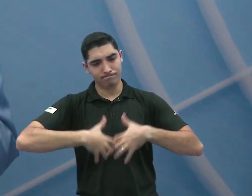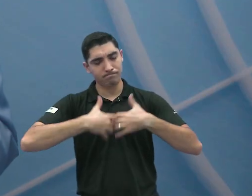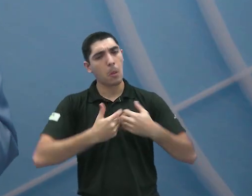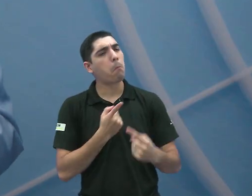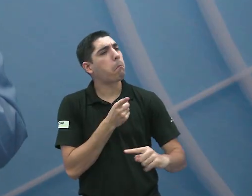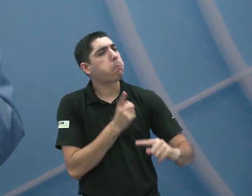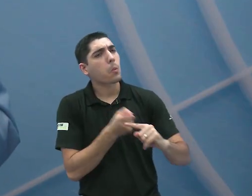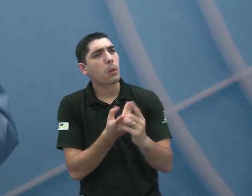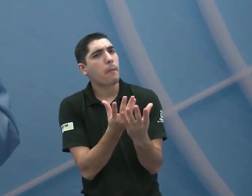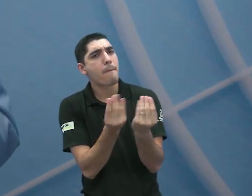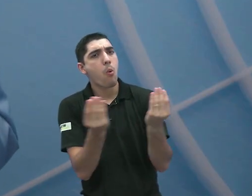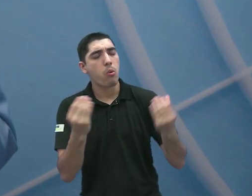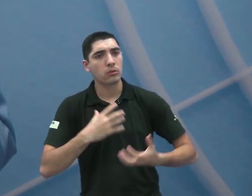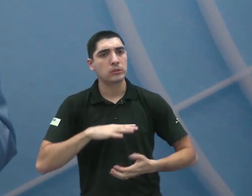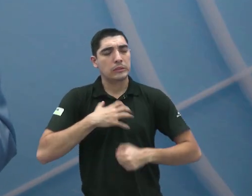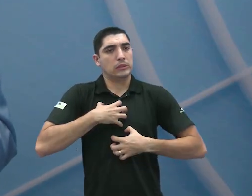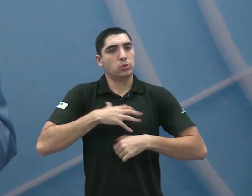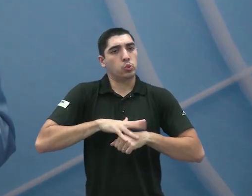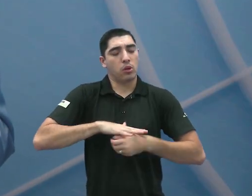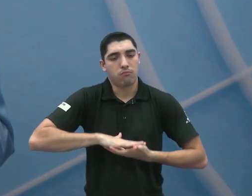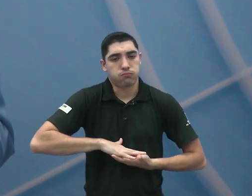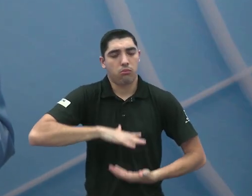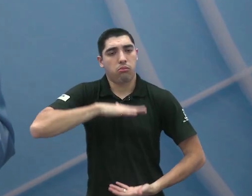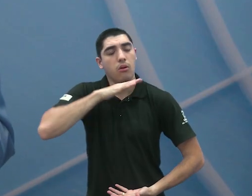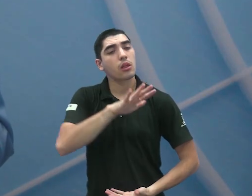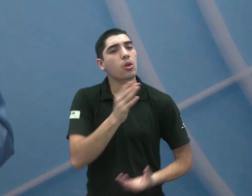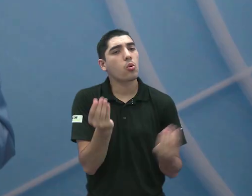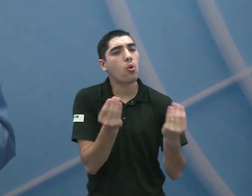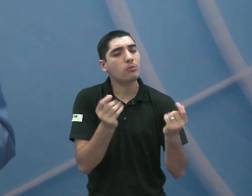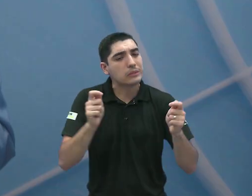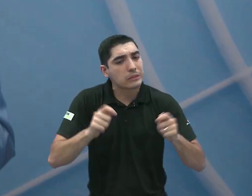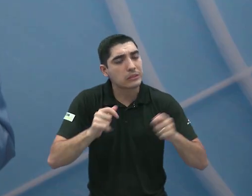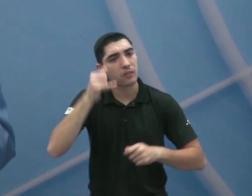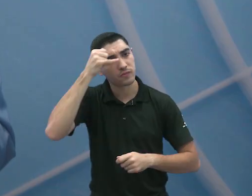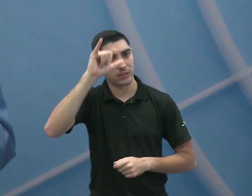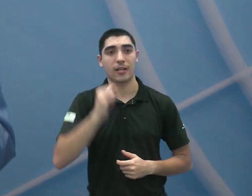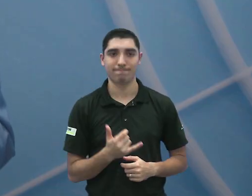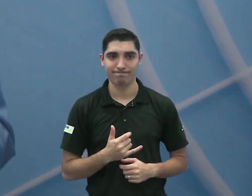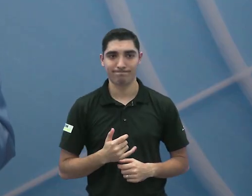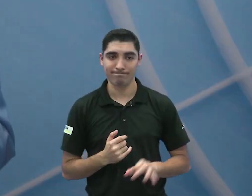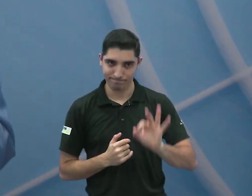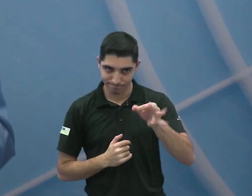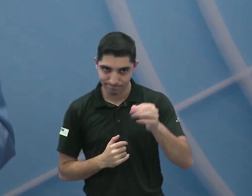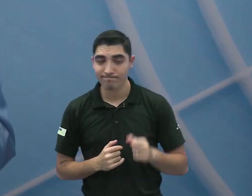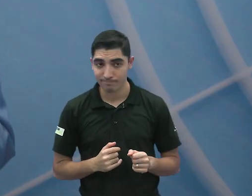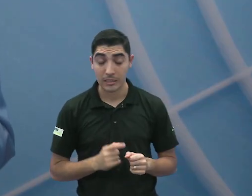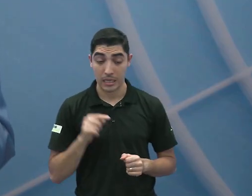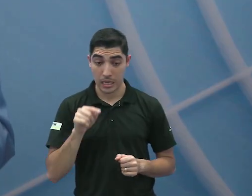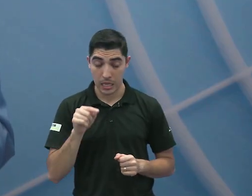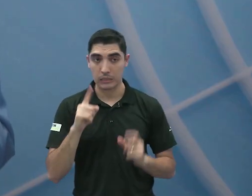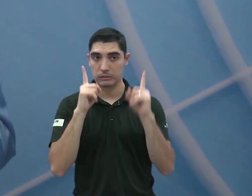de burnout e como podemos prevenir esse esgotamento profissional, né, gente? Situação